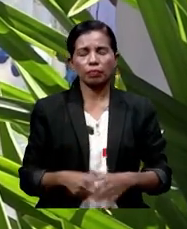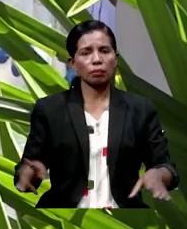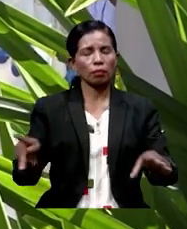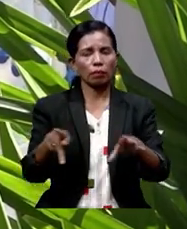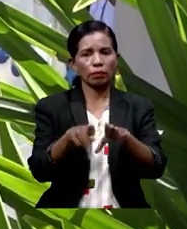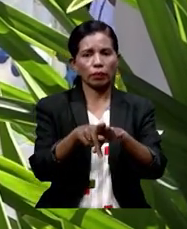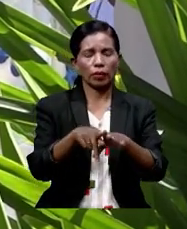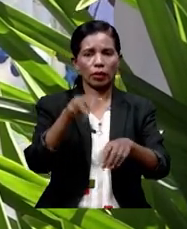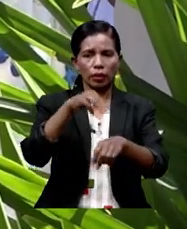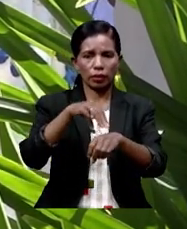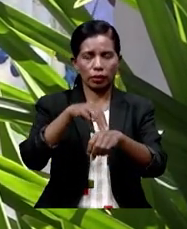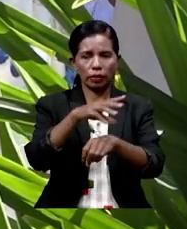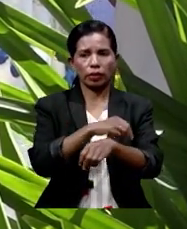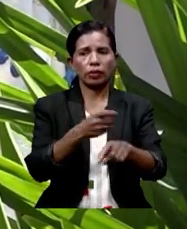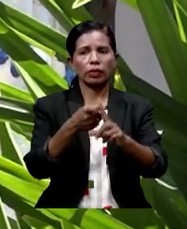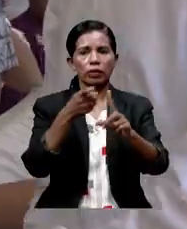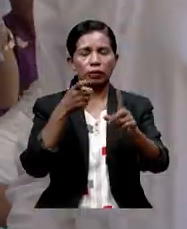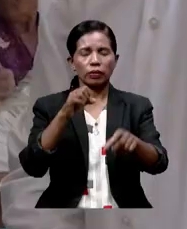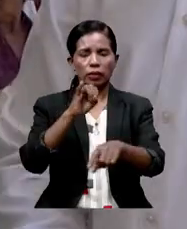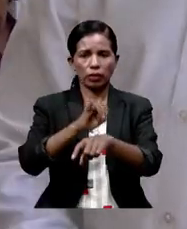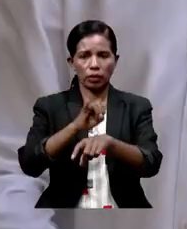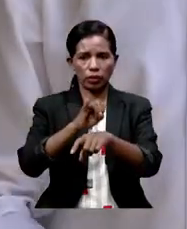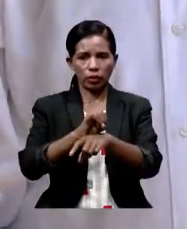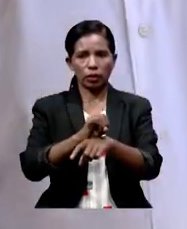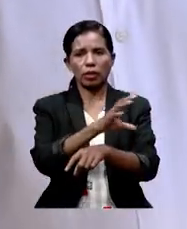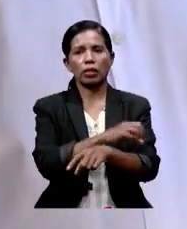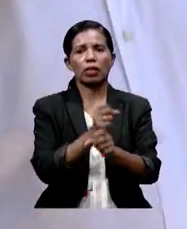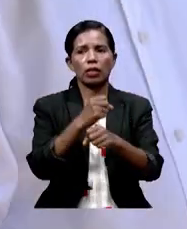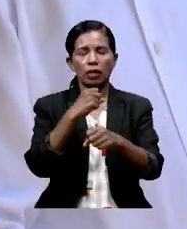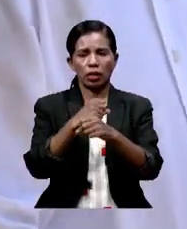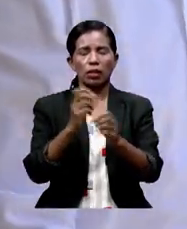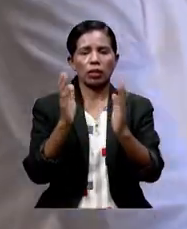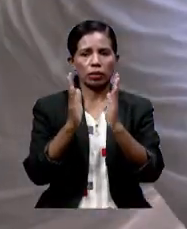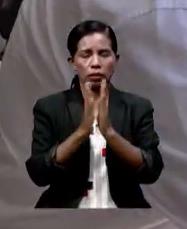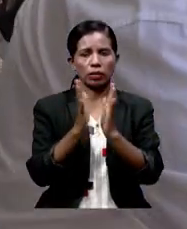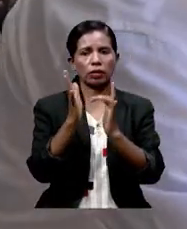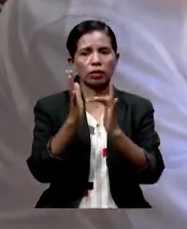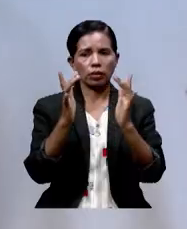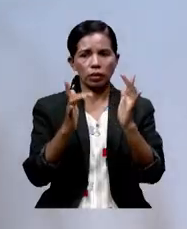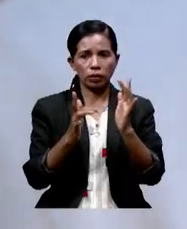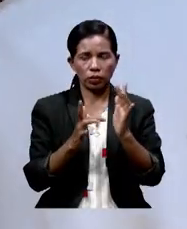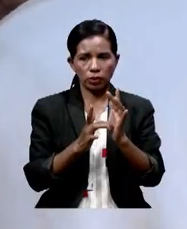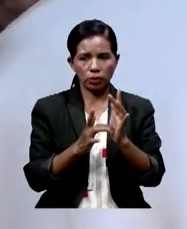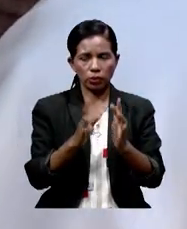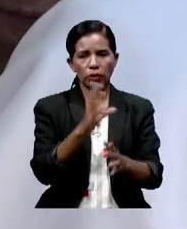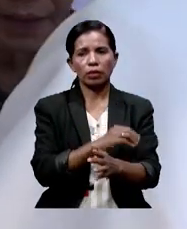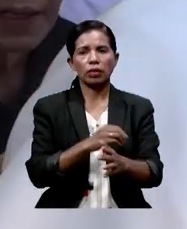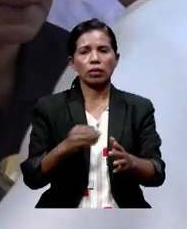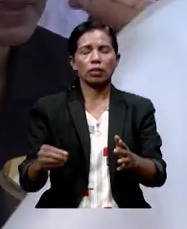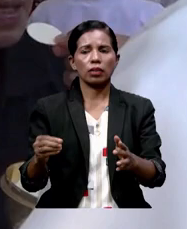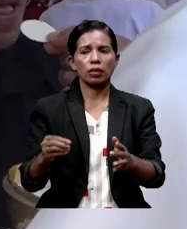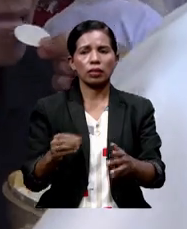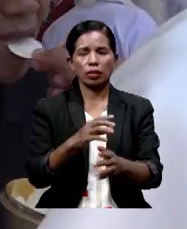Participação na missa, né? Devoto Ciro Rússia Diocese, né? Durante, né? A lau devoção, mas Jesus Divina Misericordiosa, e a